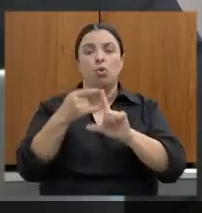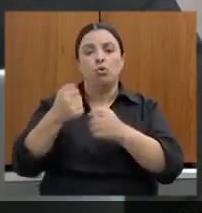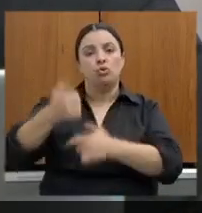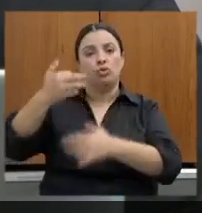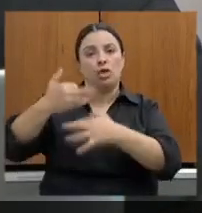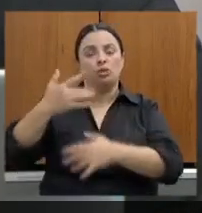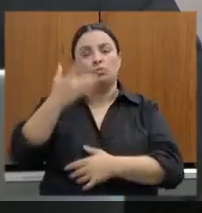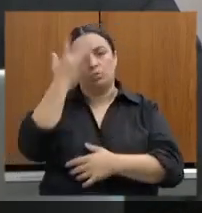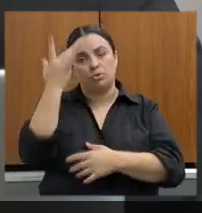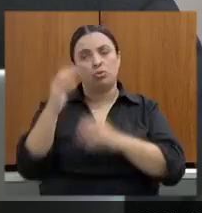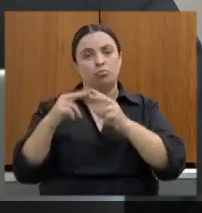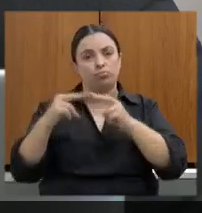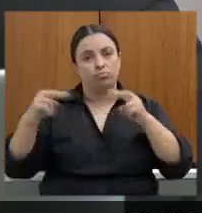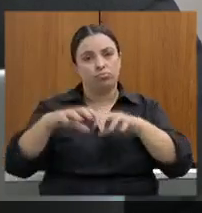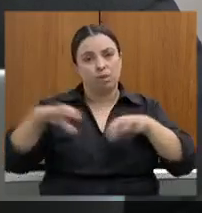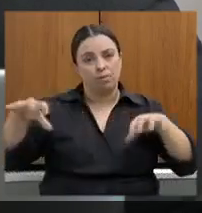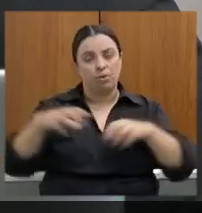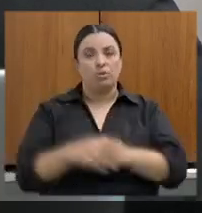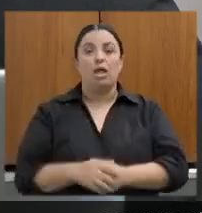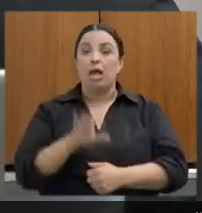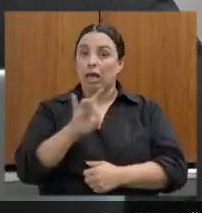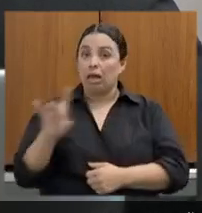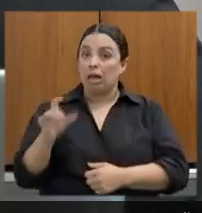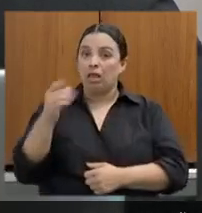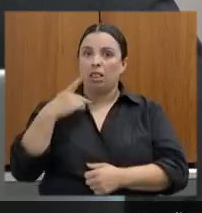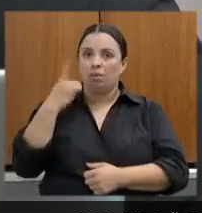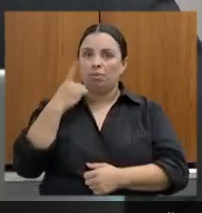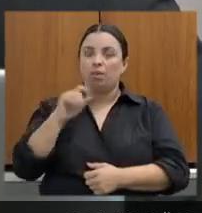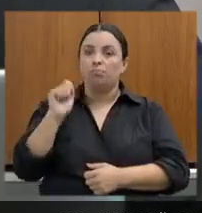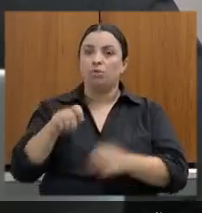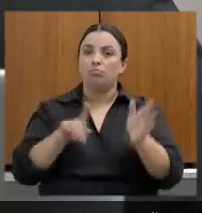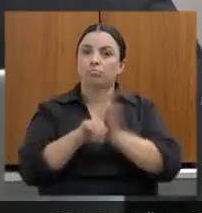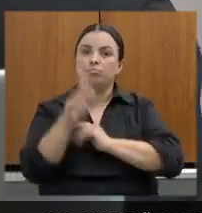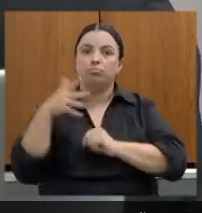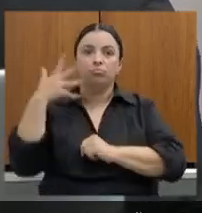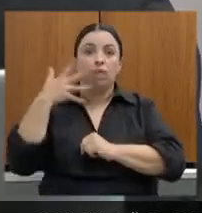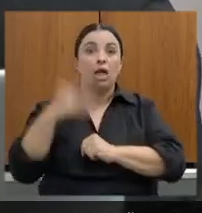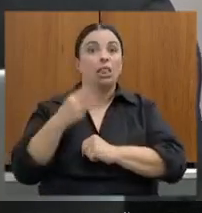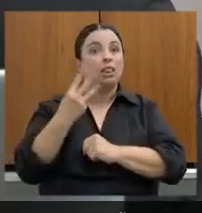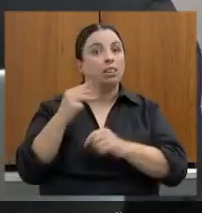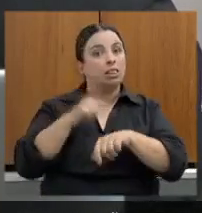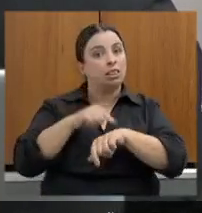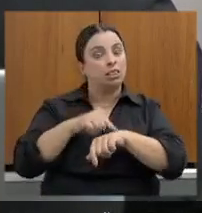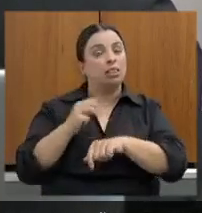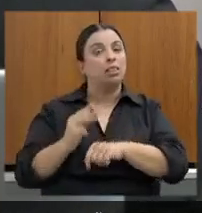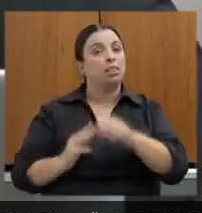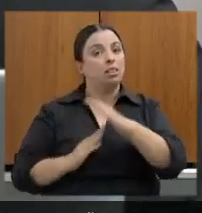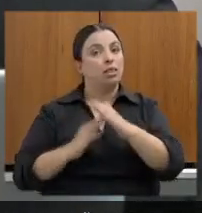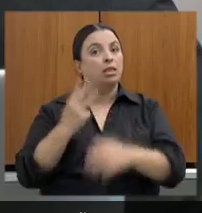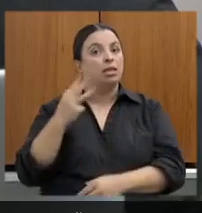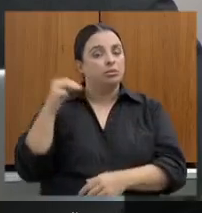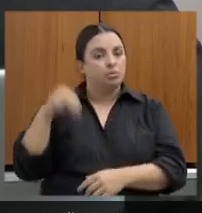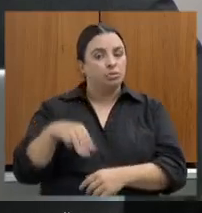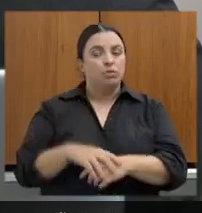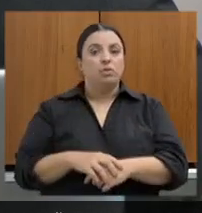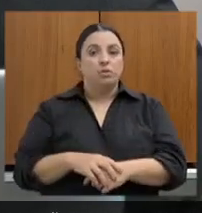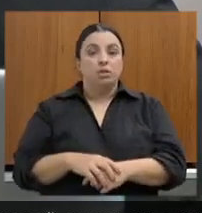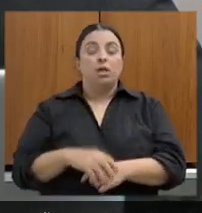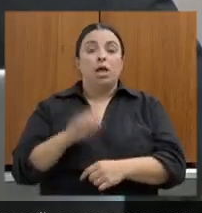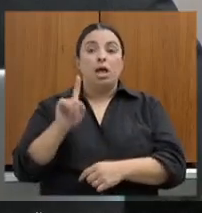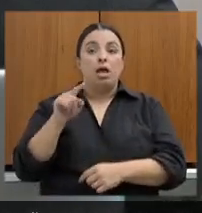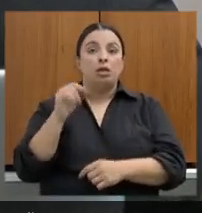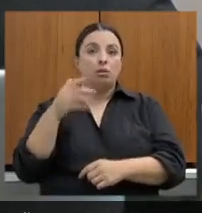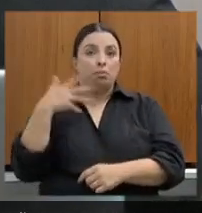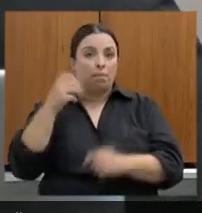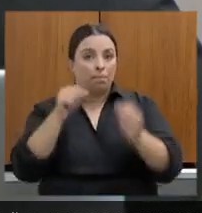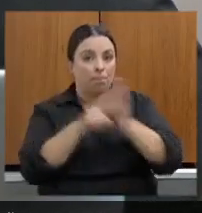forma remota quatro cada Deputado poderá fazer uma interpelação pelo prazo de dois minutos cinco após cada interpelação autoridade